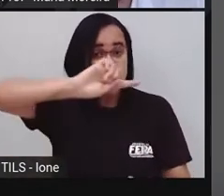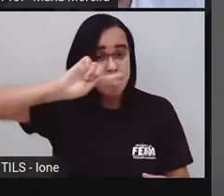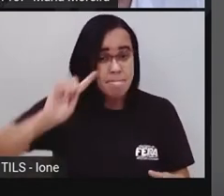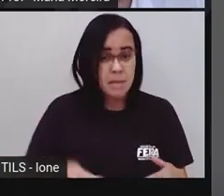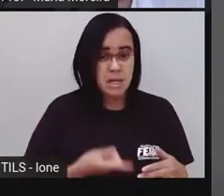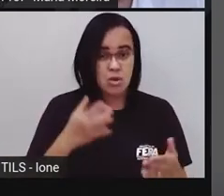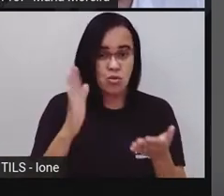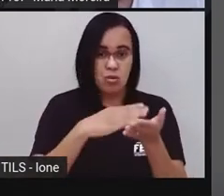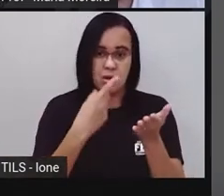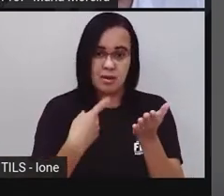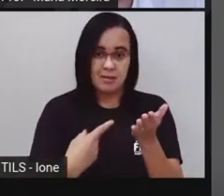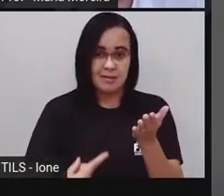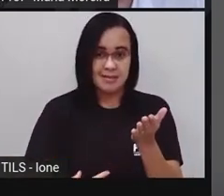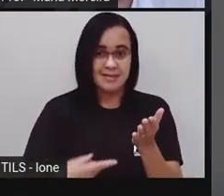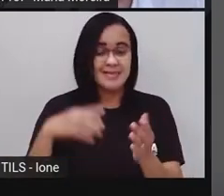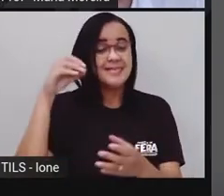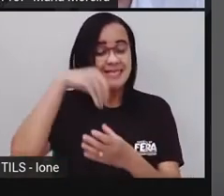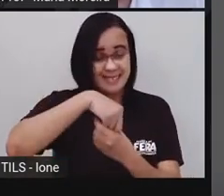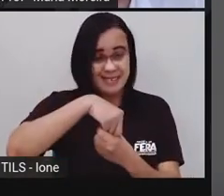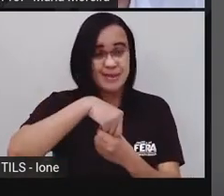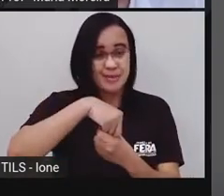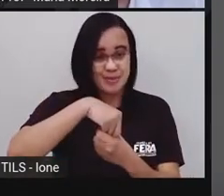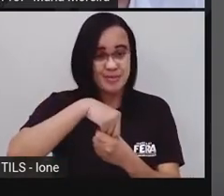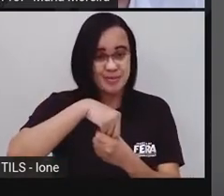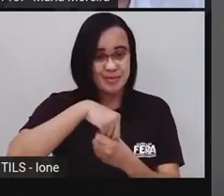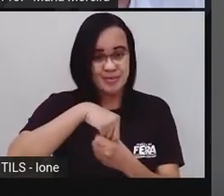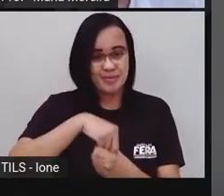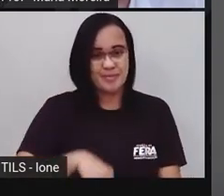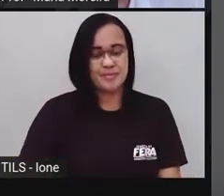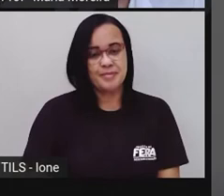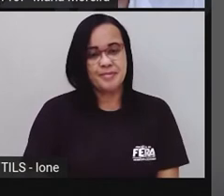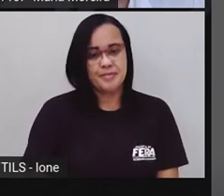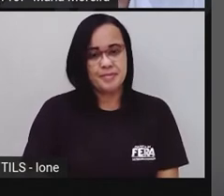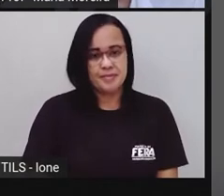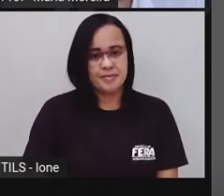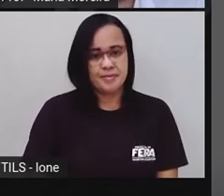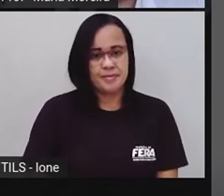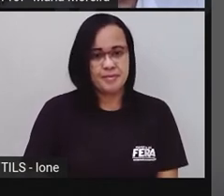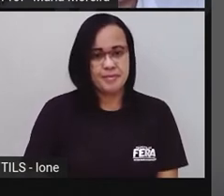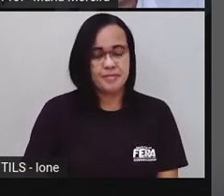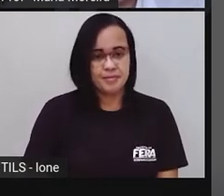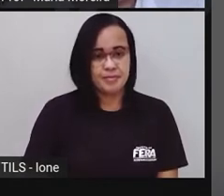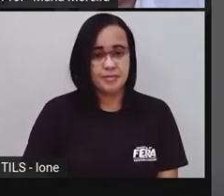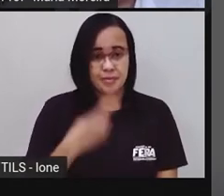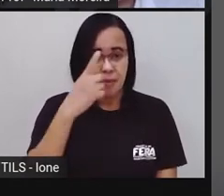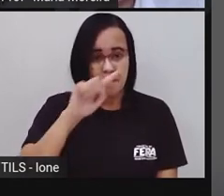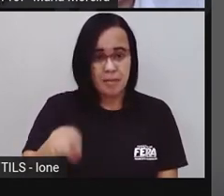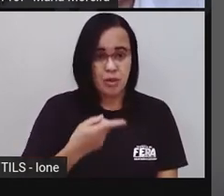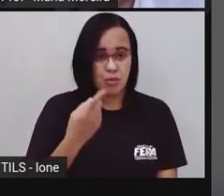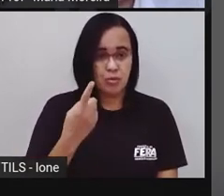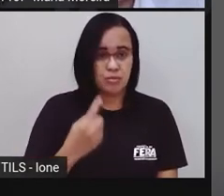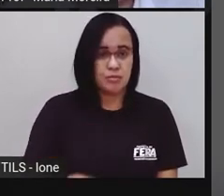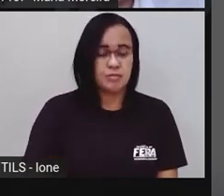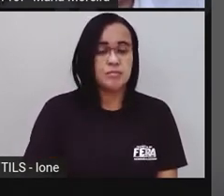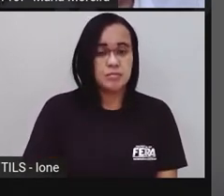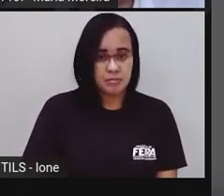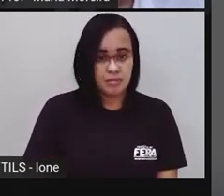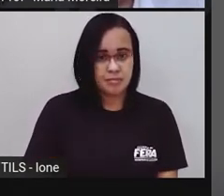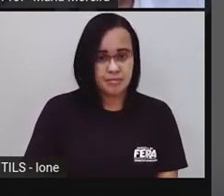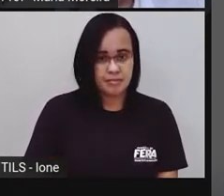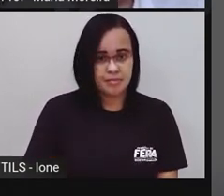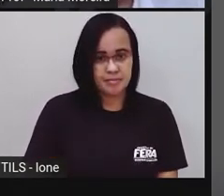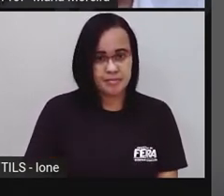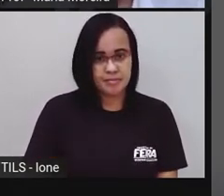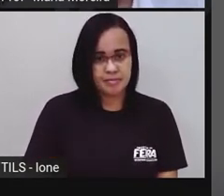tá só para colocar 15 novo E aí ela sumiu Então vamos lá mil